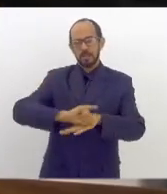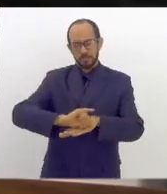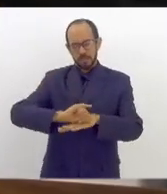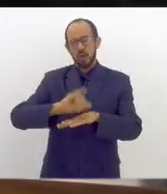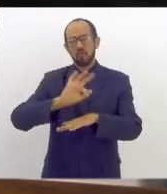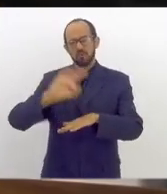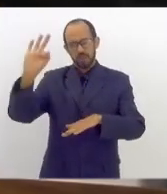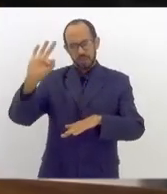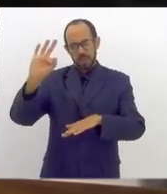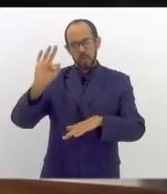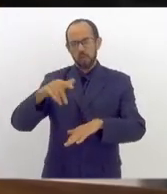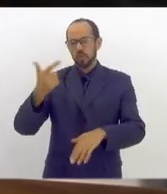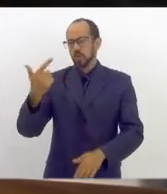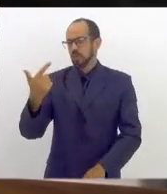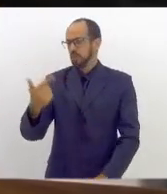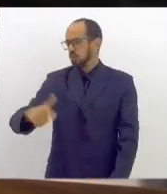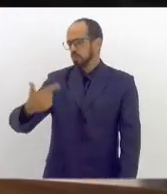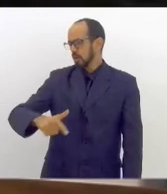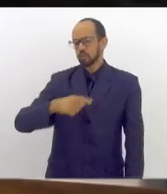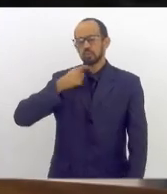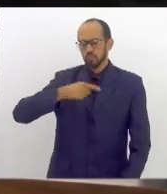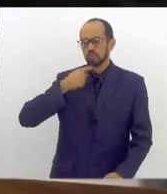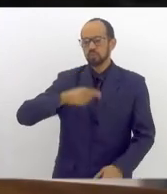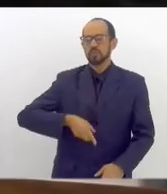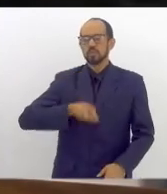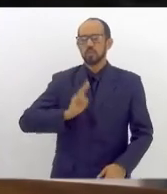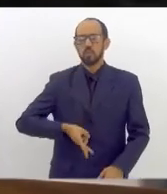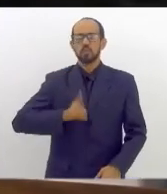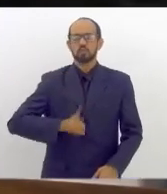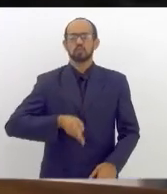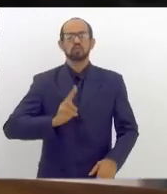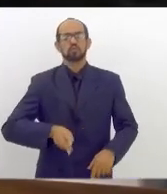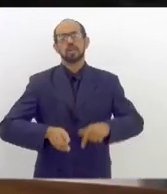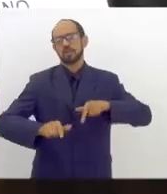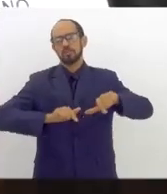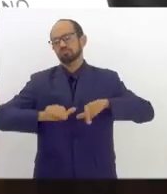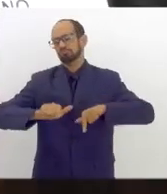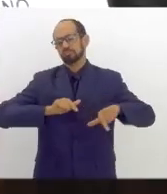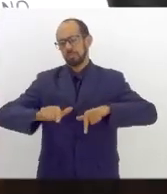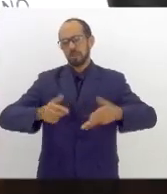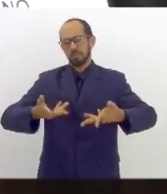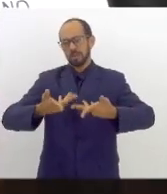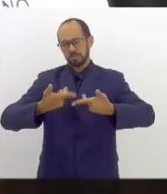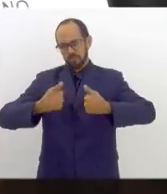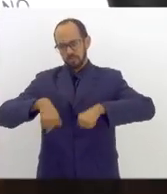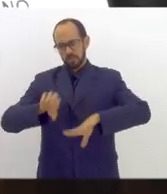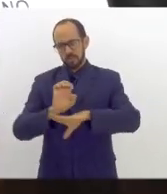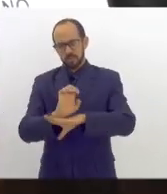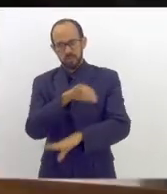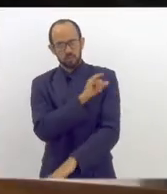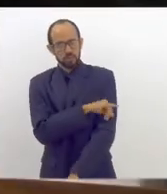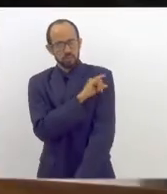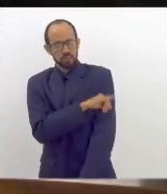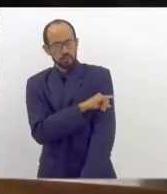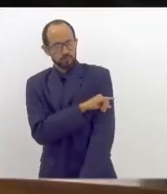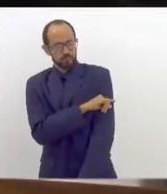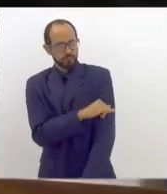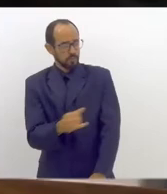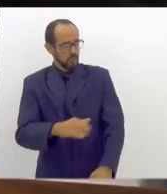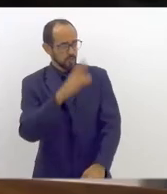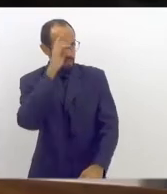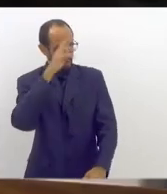continuará prestando esse excelente trabalho para o estado do Rio de Janeiro excelentíssimo senhores